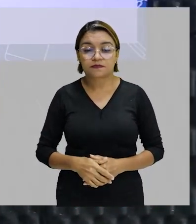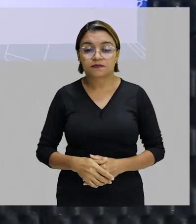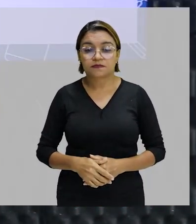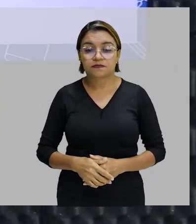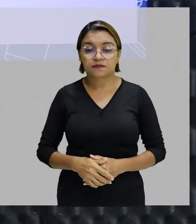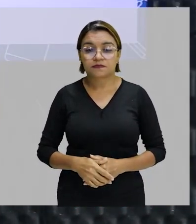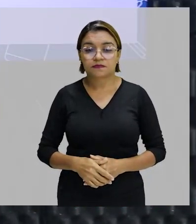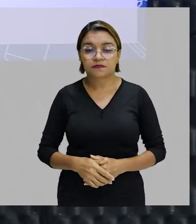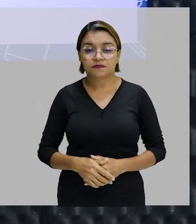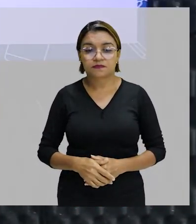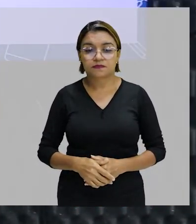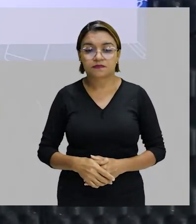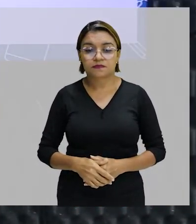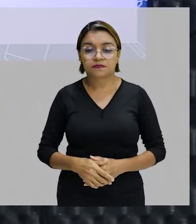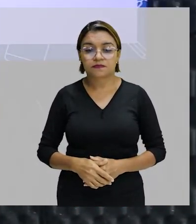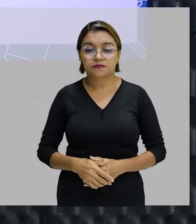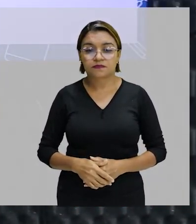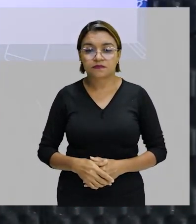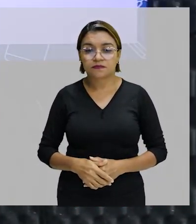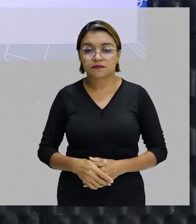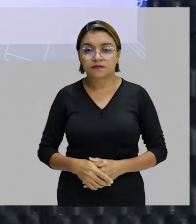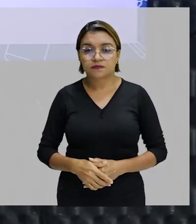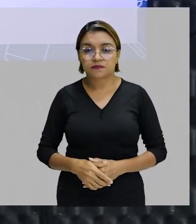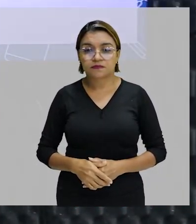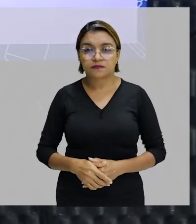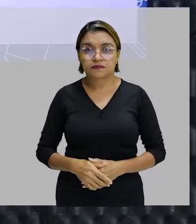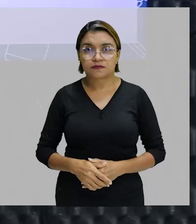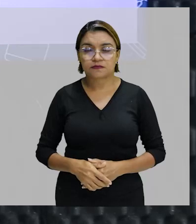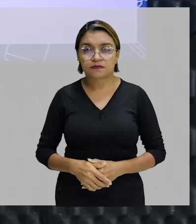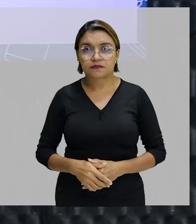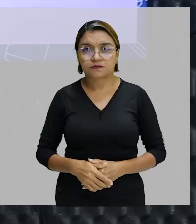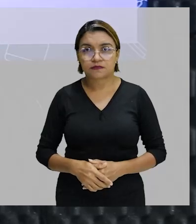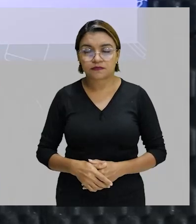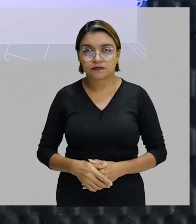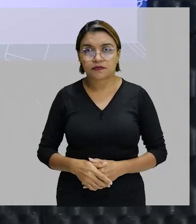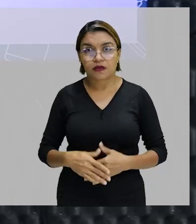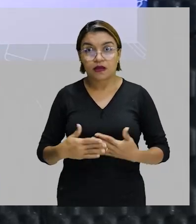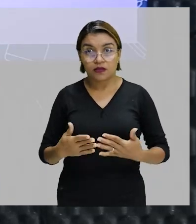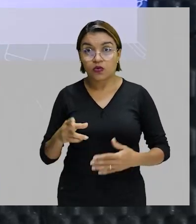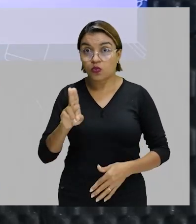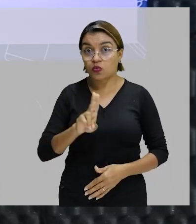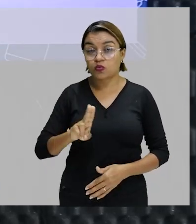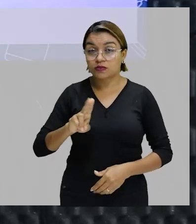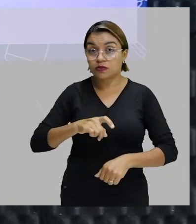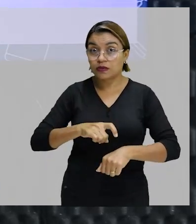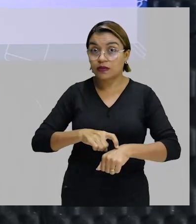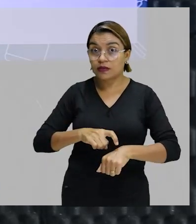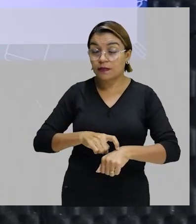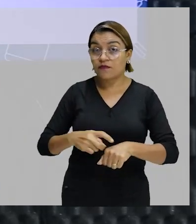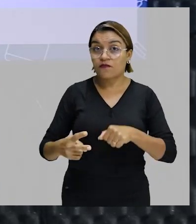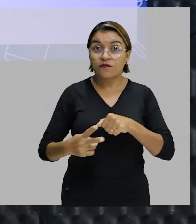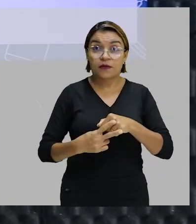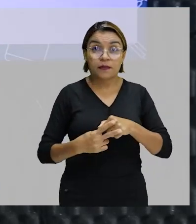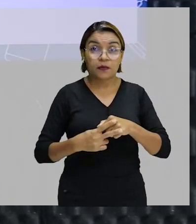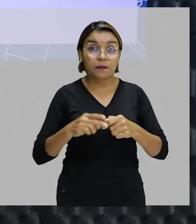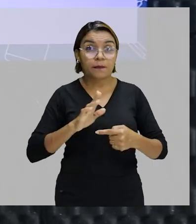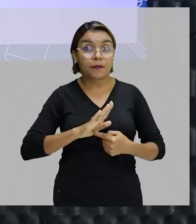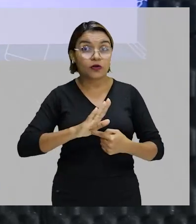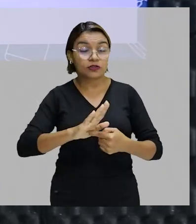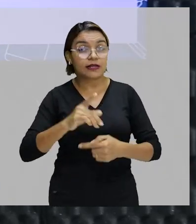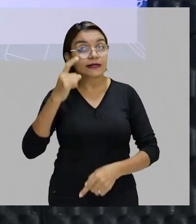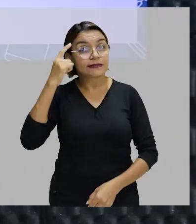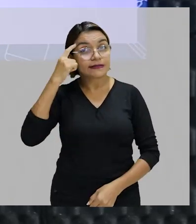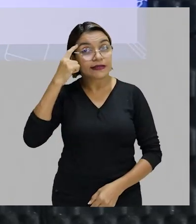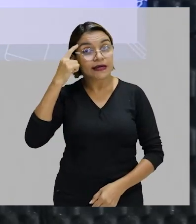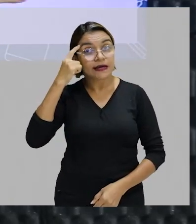something happened before another action in the past. Então, nós usamos esse tempo verbal para expressar uma